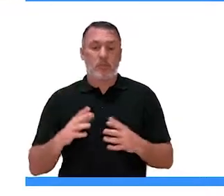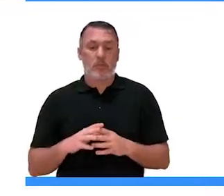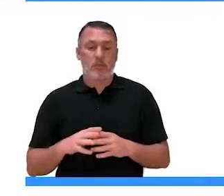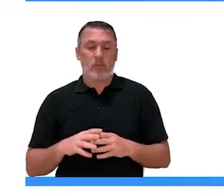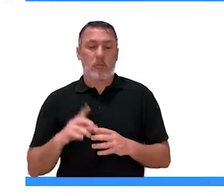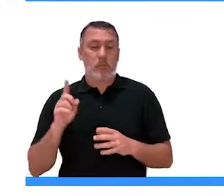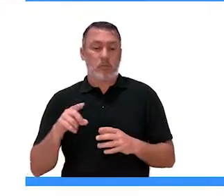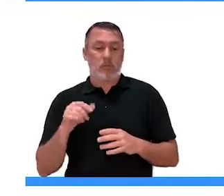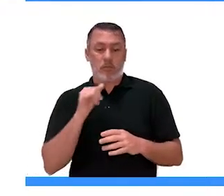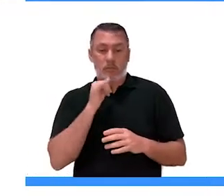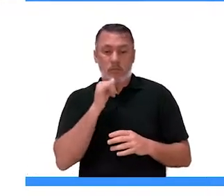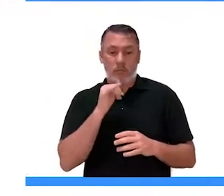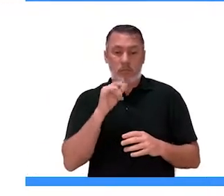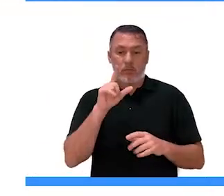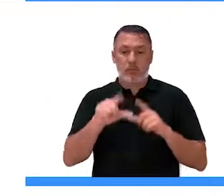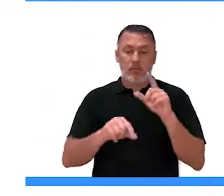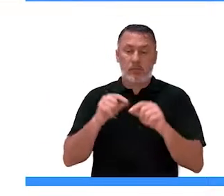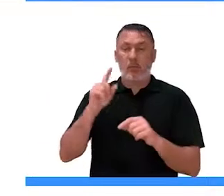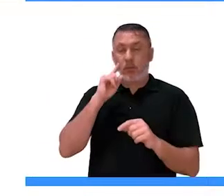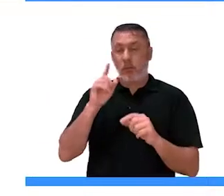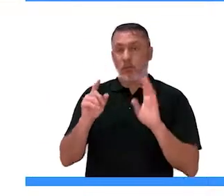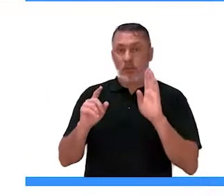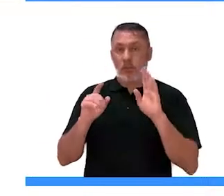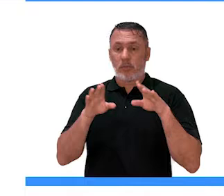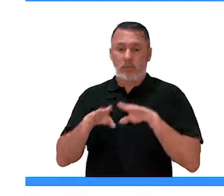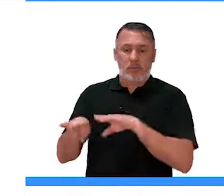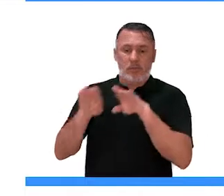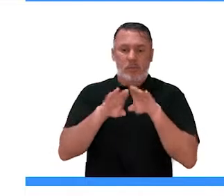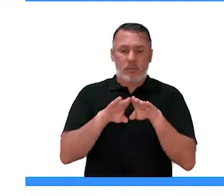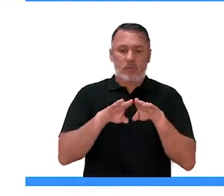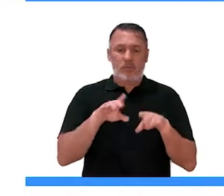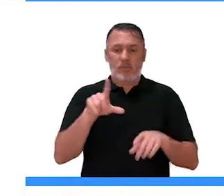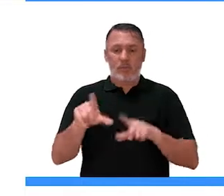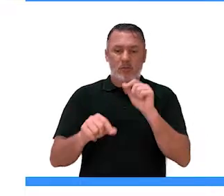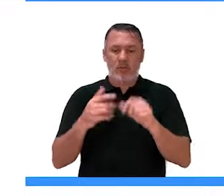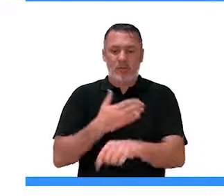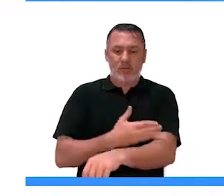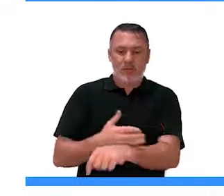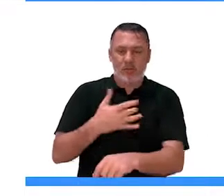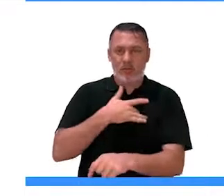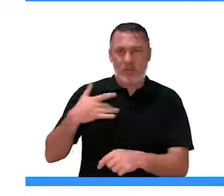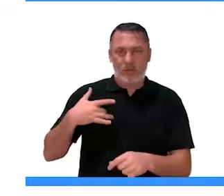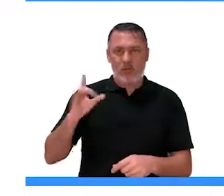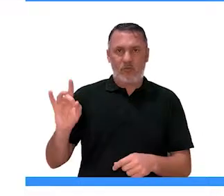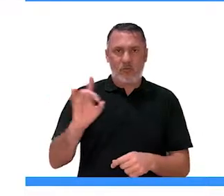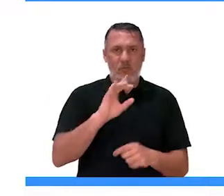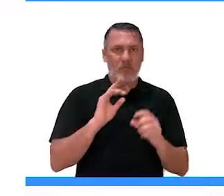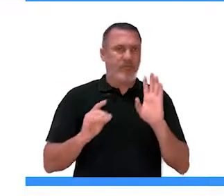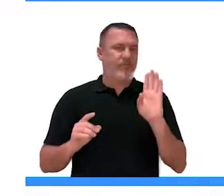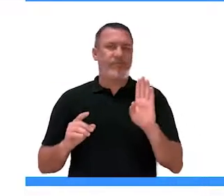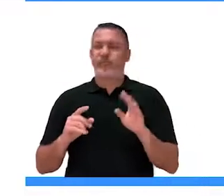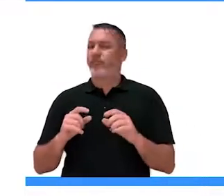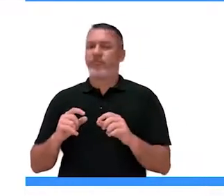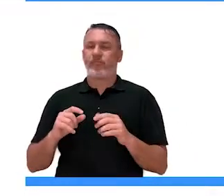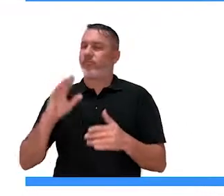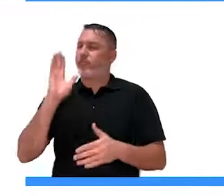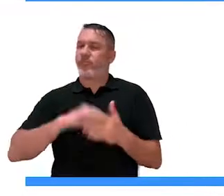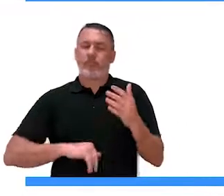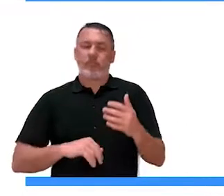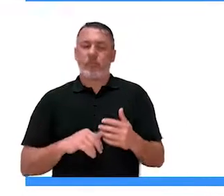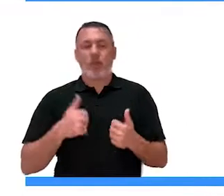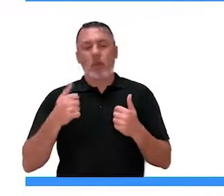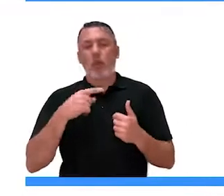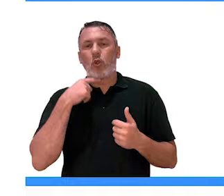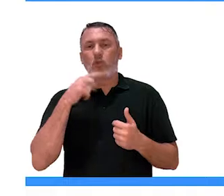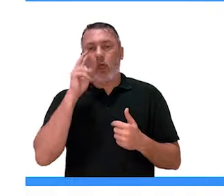B, considera a homogeneidade da escolha de hábitos saudáveis pelo... Quer dizer, todo mundo escolhe do mesmo jeito? A B a gente já descarta, né?